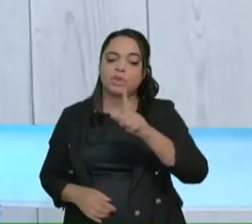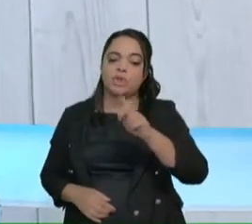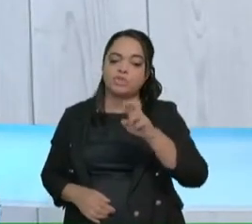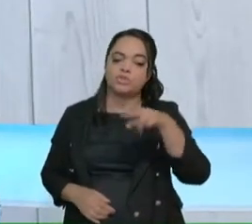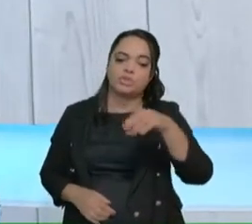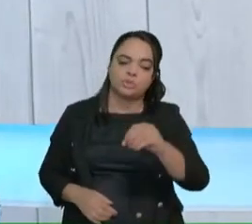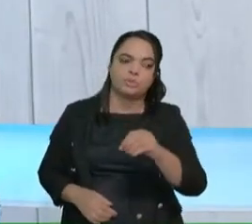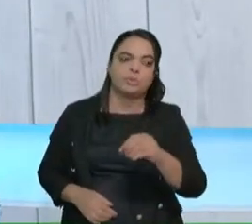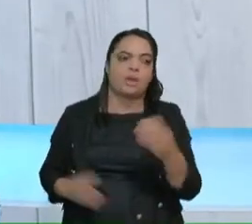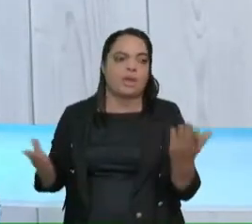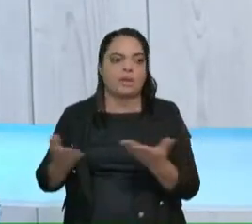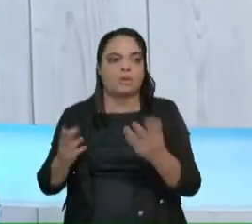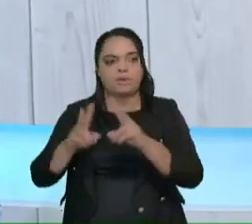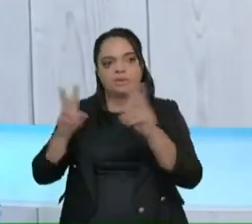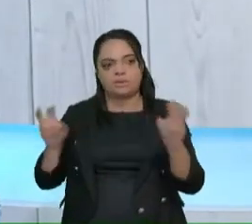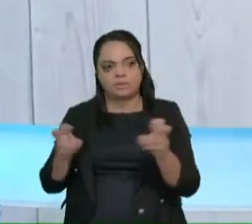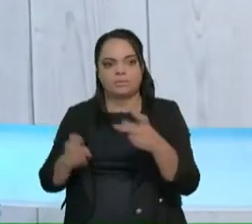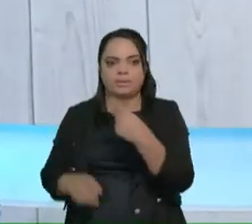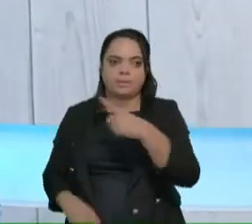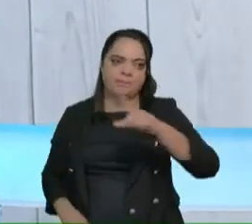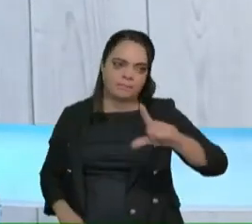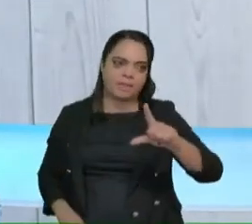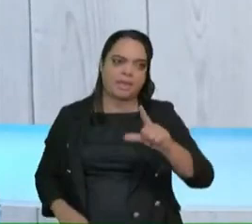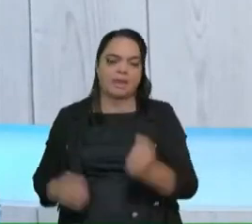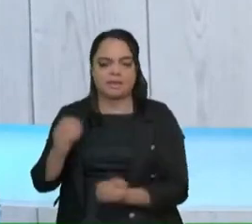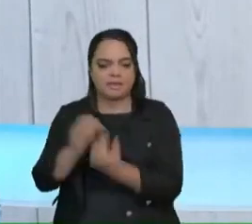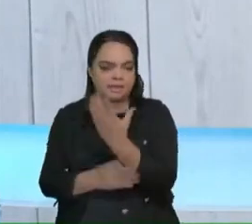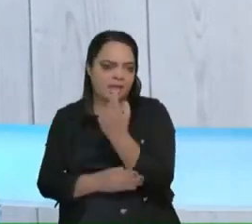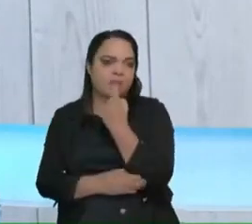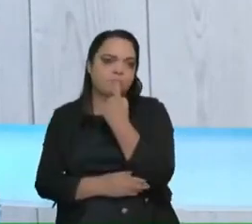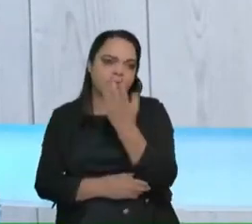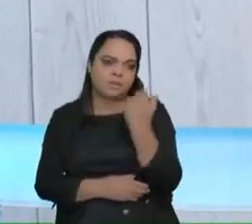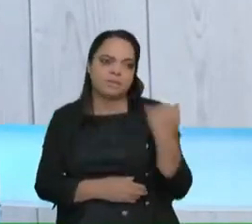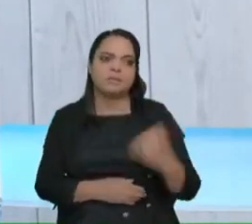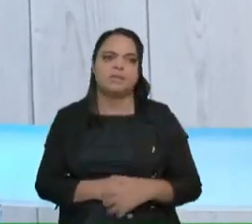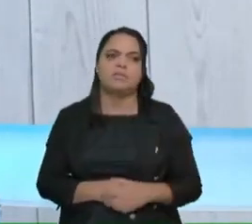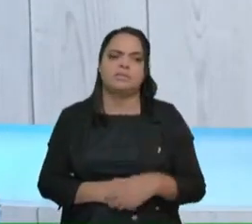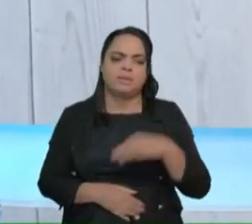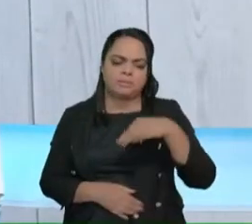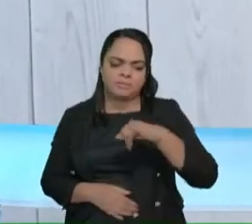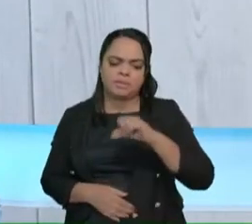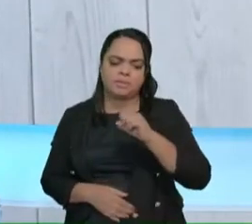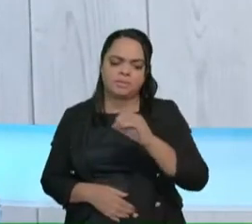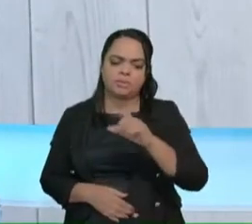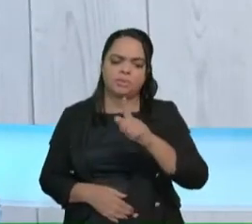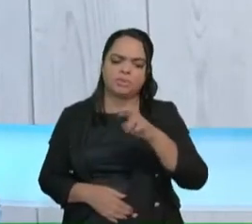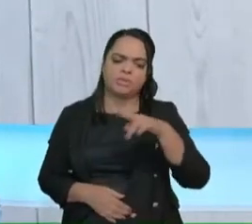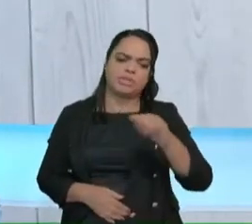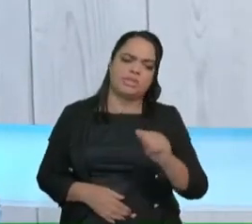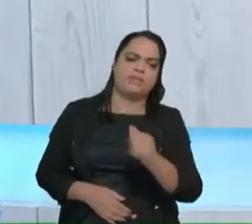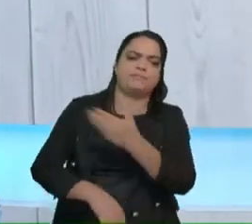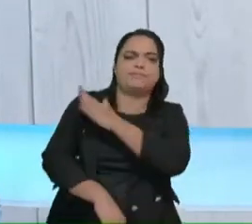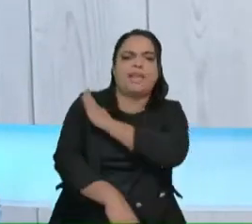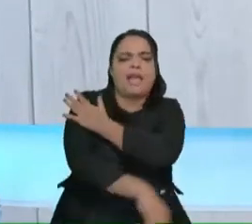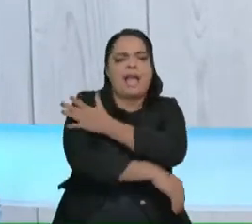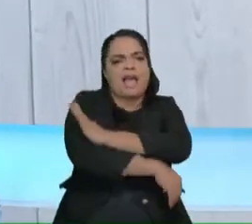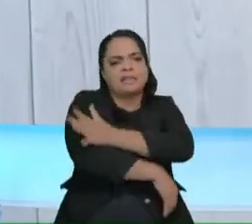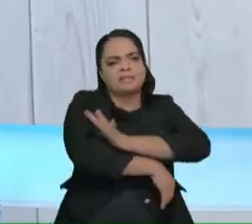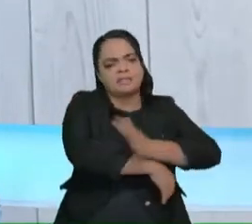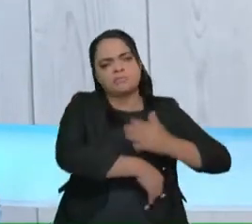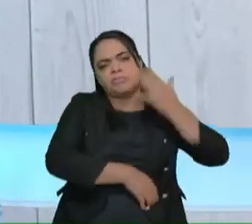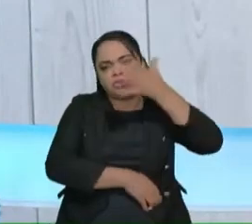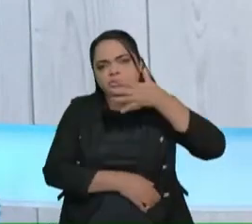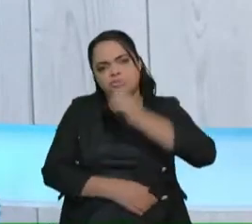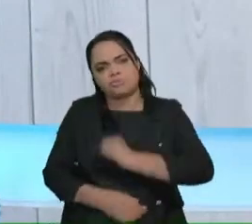como em relação agora essa PL que propuseram recentemente né então misogenia racismo discurso de ódio